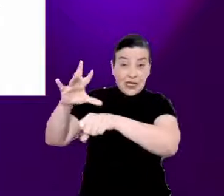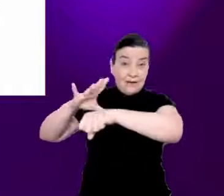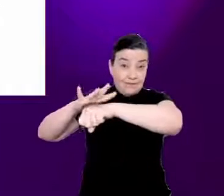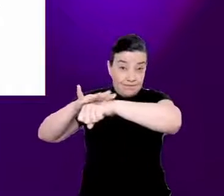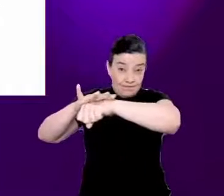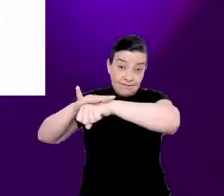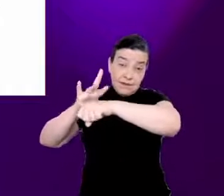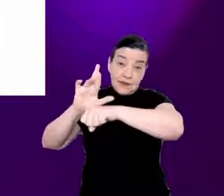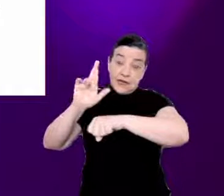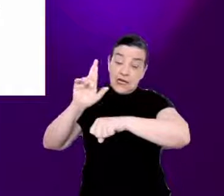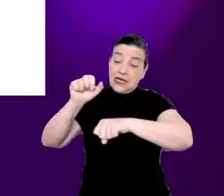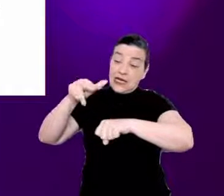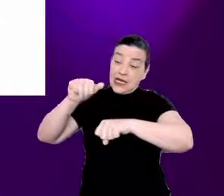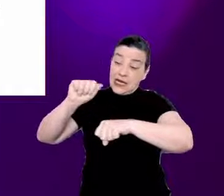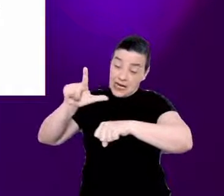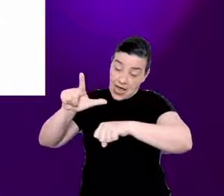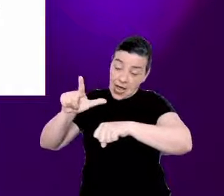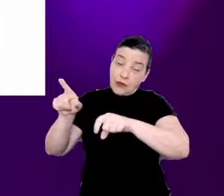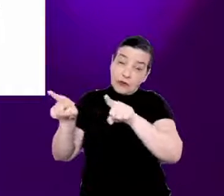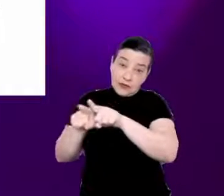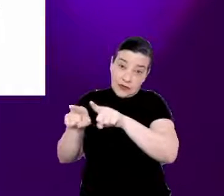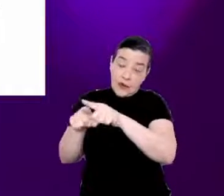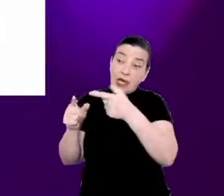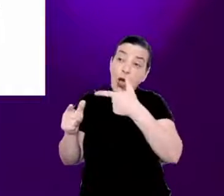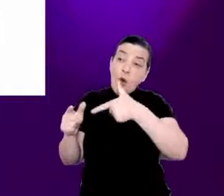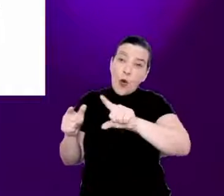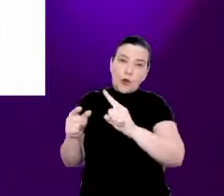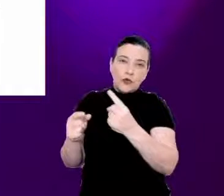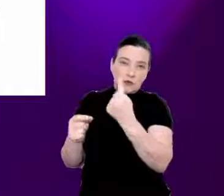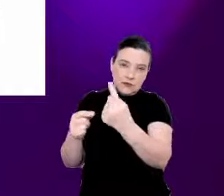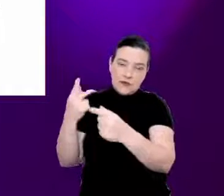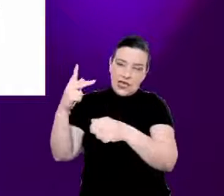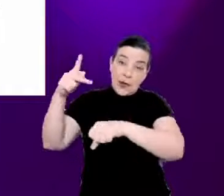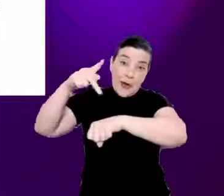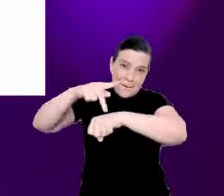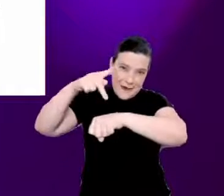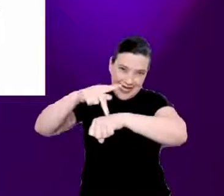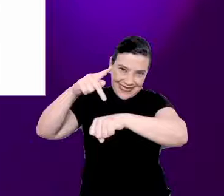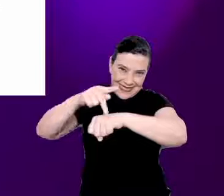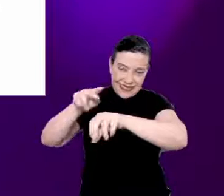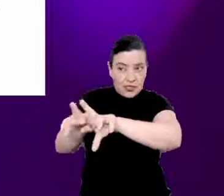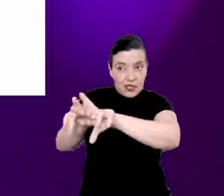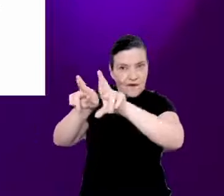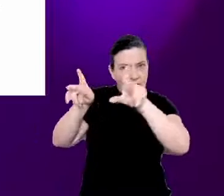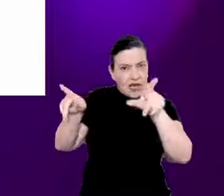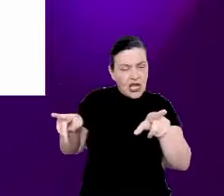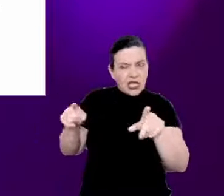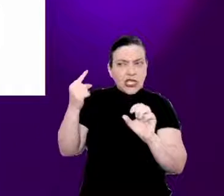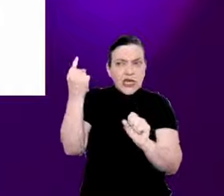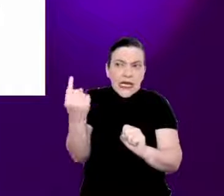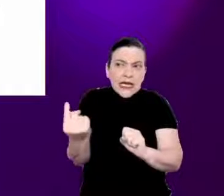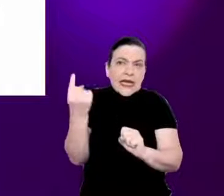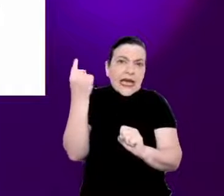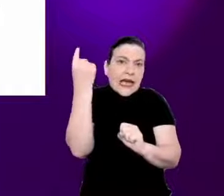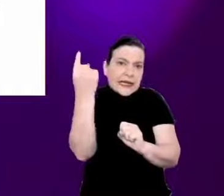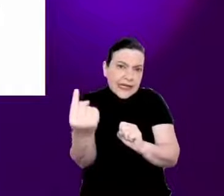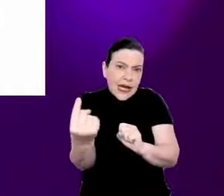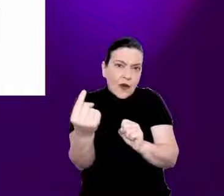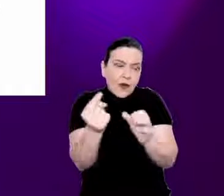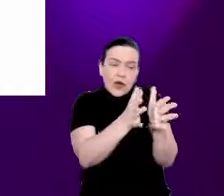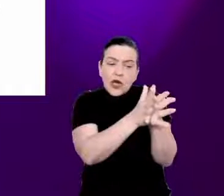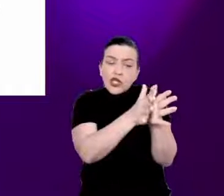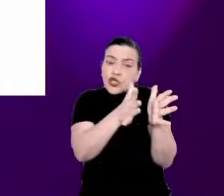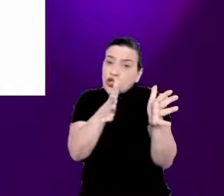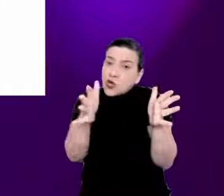renal crônica e você tem um paciente com uma pedra renal. Então, a expectativa e a jornada desses pacientes,